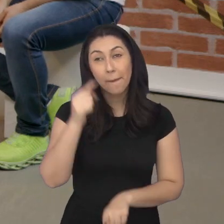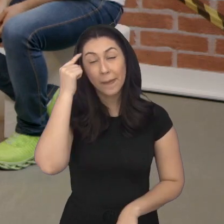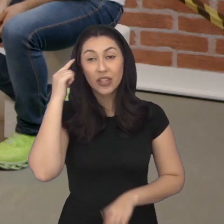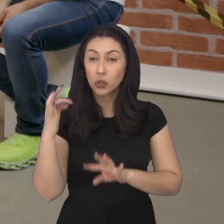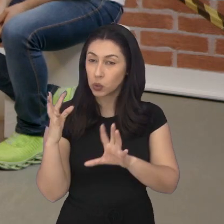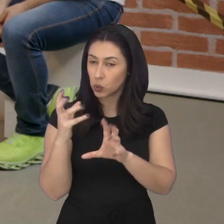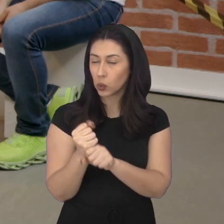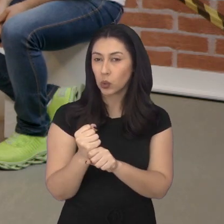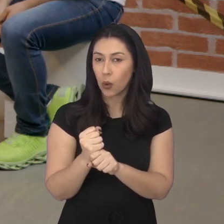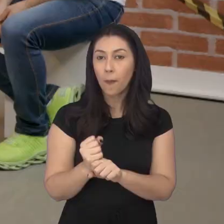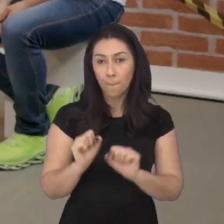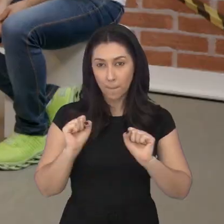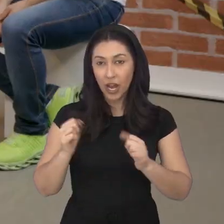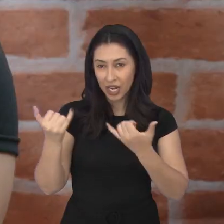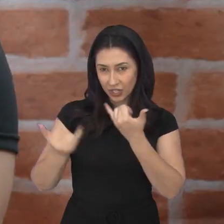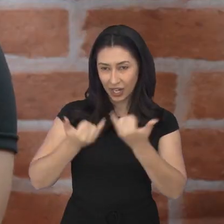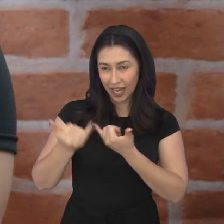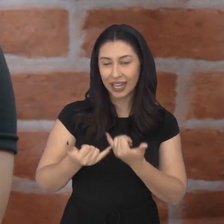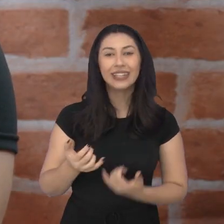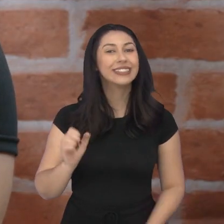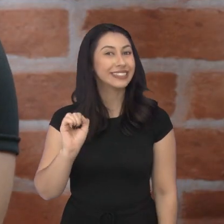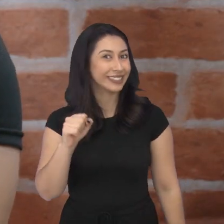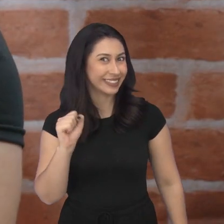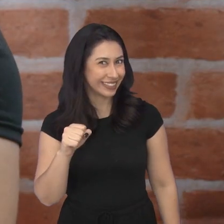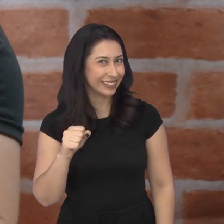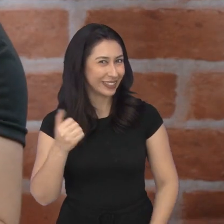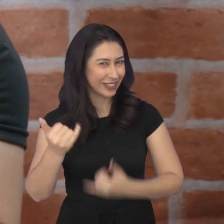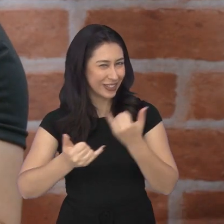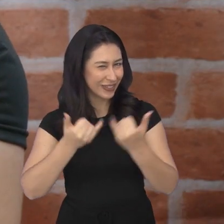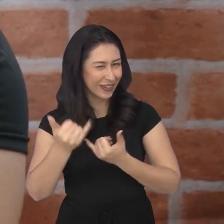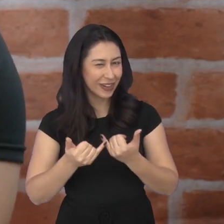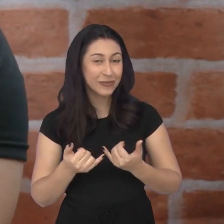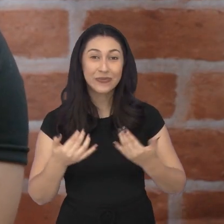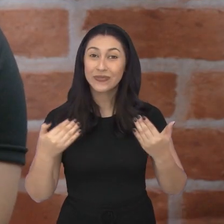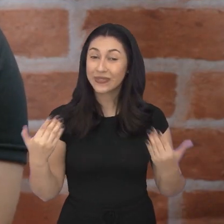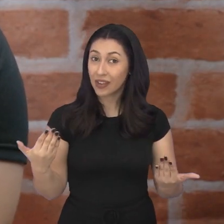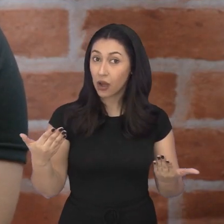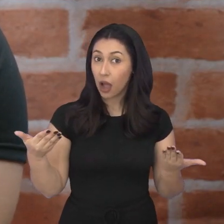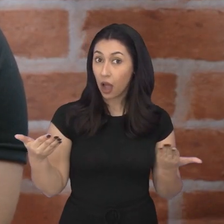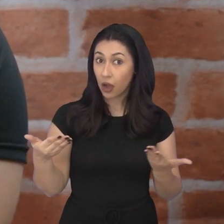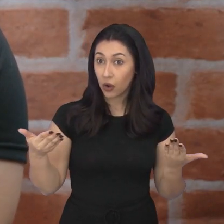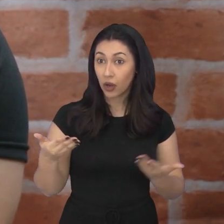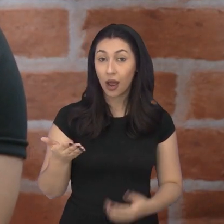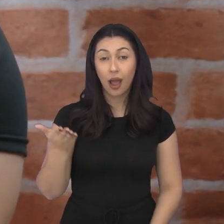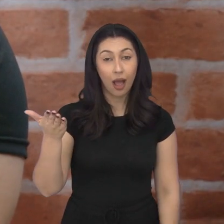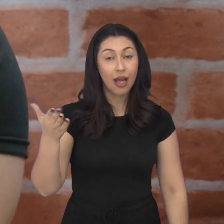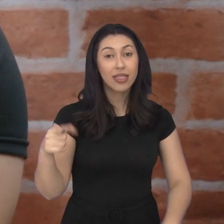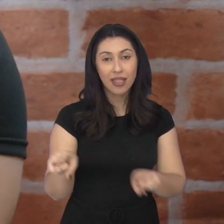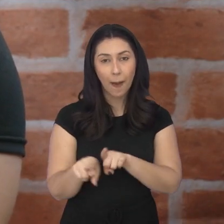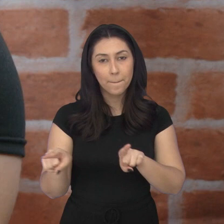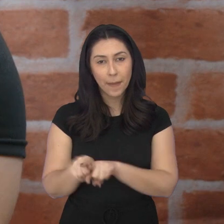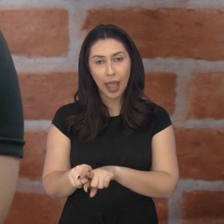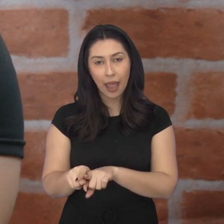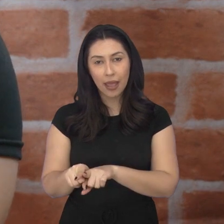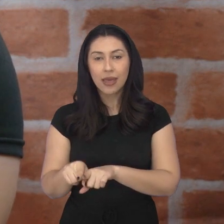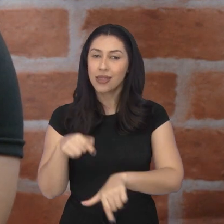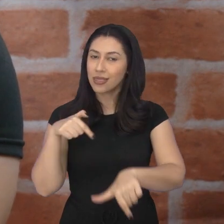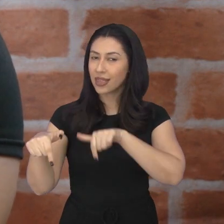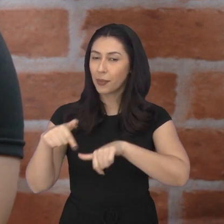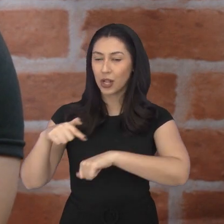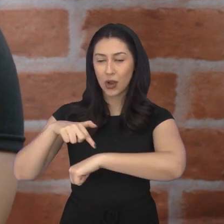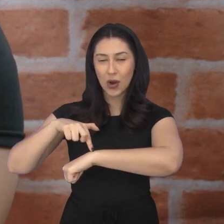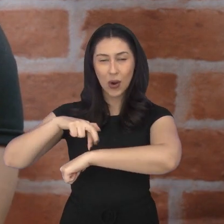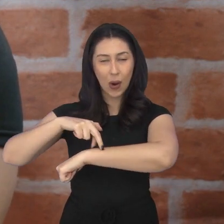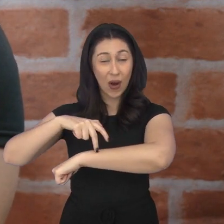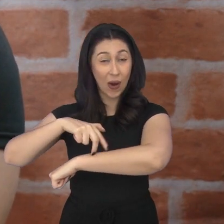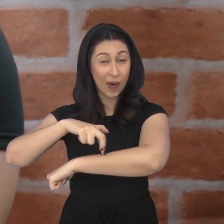bora jogar? Bora jogar, claro que bora jogar. Bom, como a gente disse, então a Fabiola agora faz parte do mundo da moda, trabalha com moda